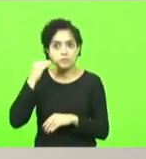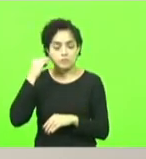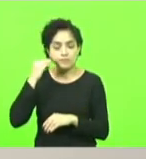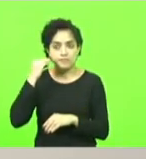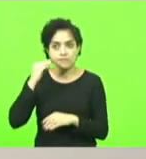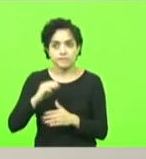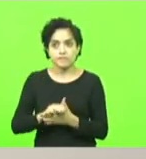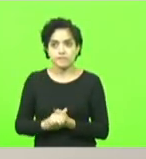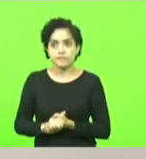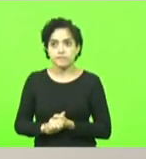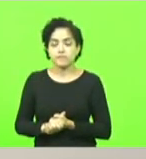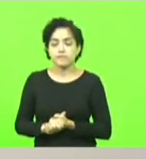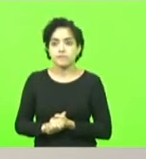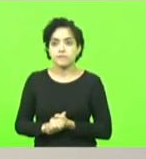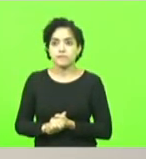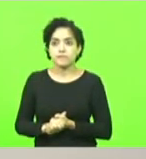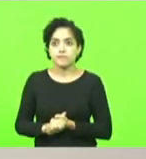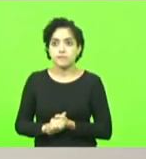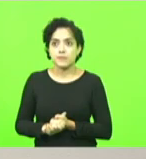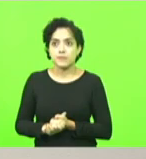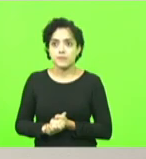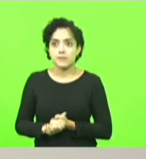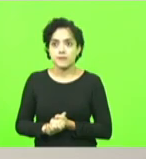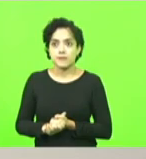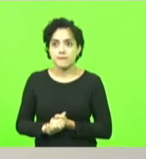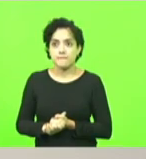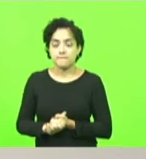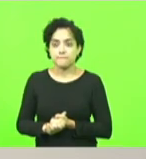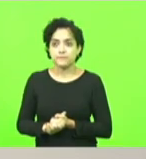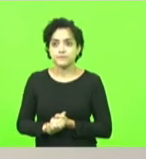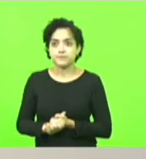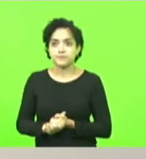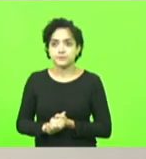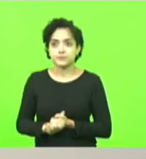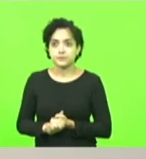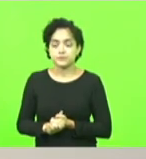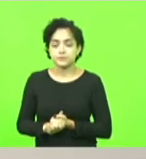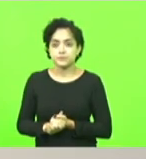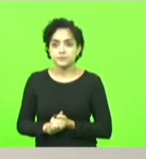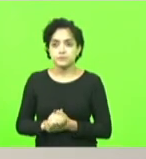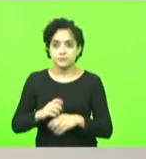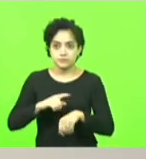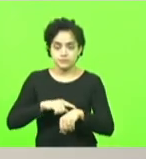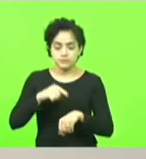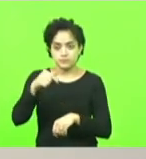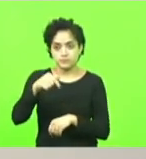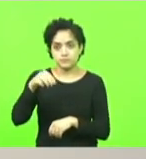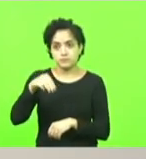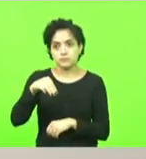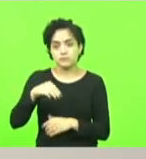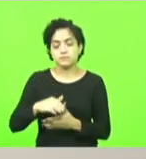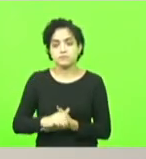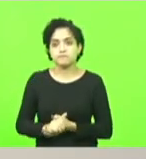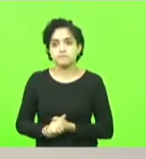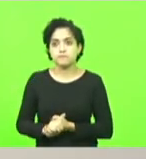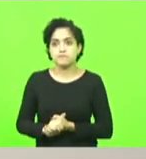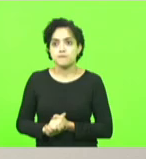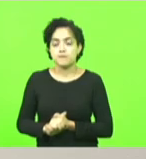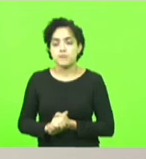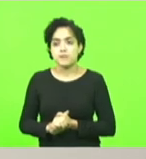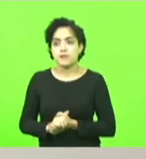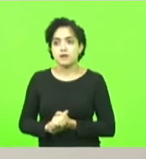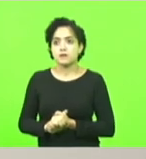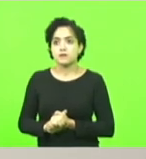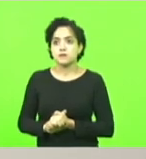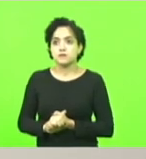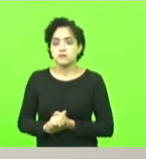palavra. Deputado Márcio, fará uso da palavra. Vossa Excelência terá 7 minutos e 30 segundos, deputado.